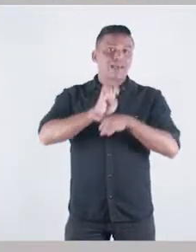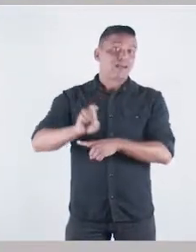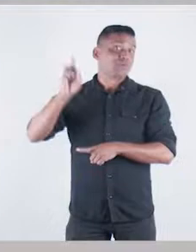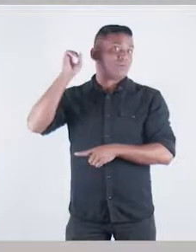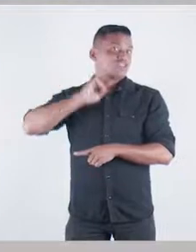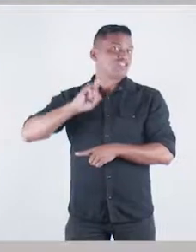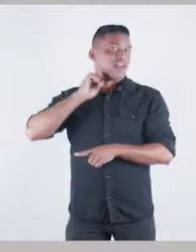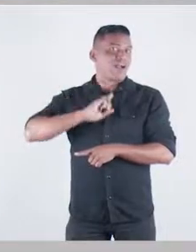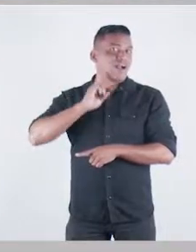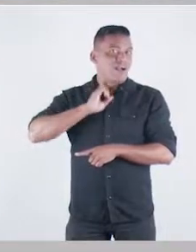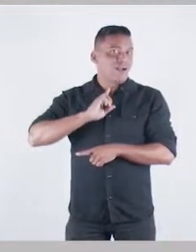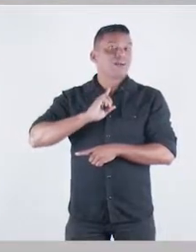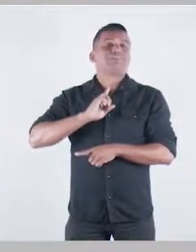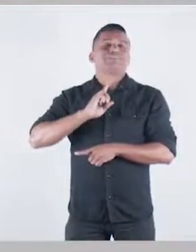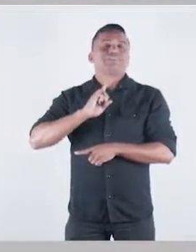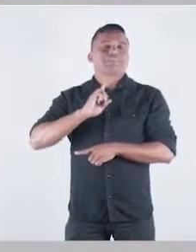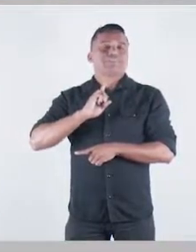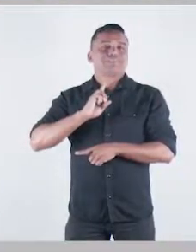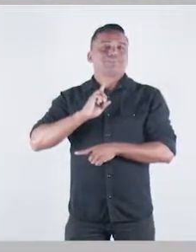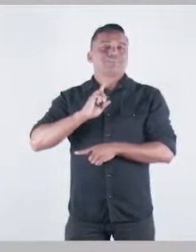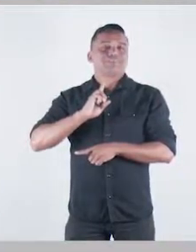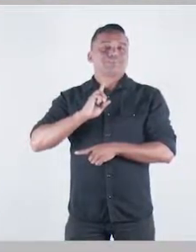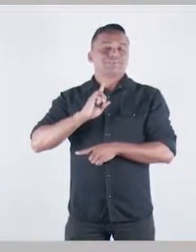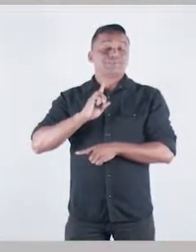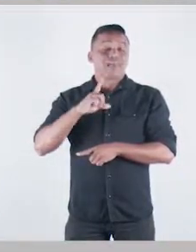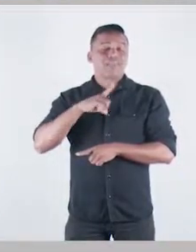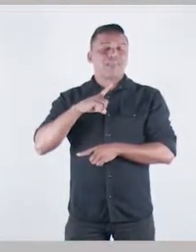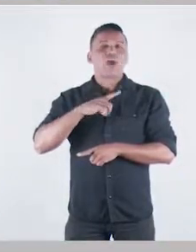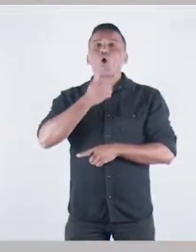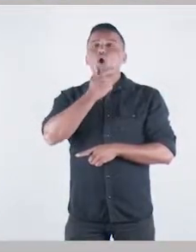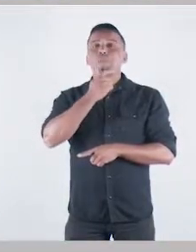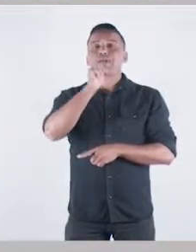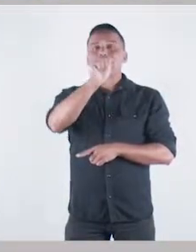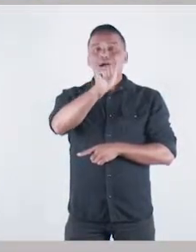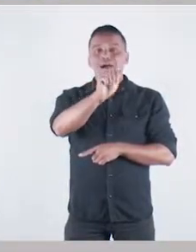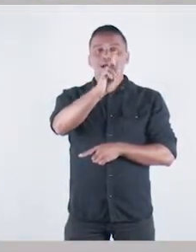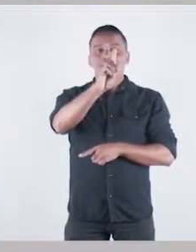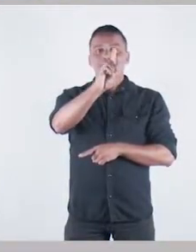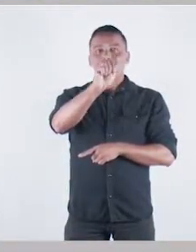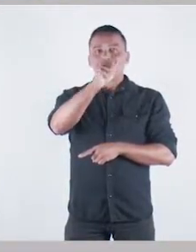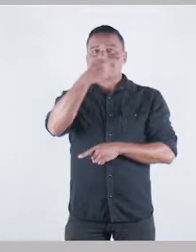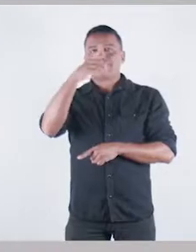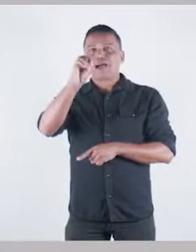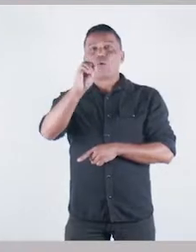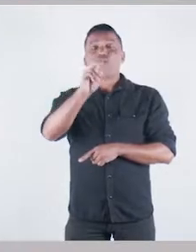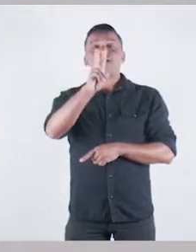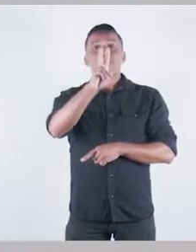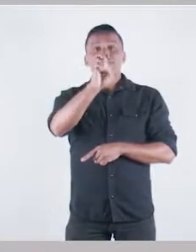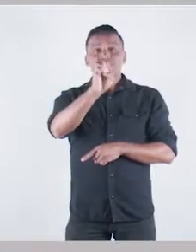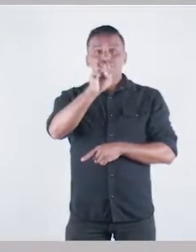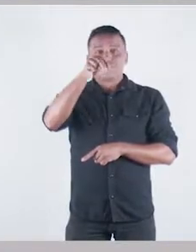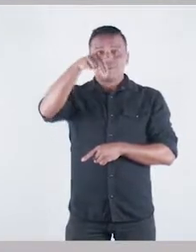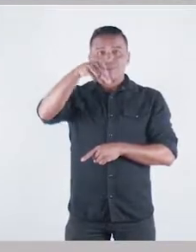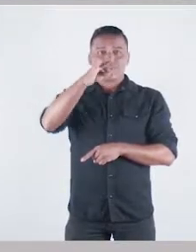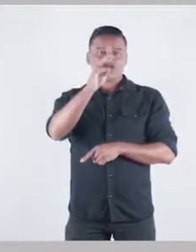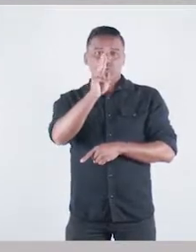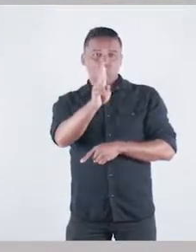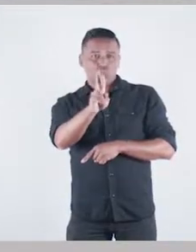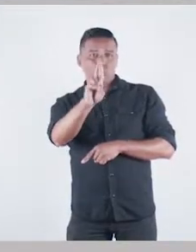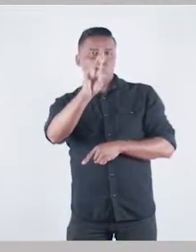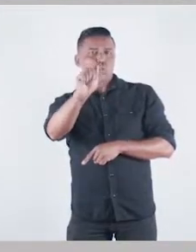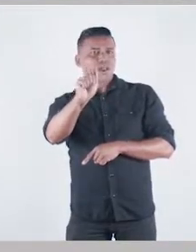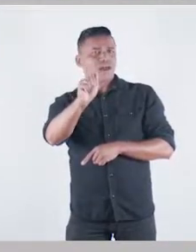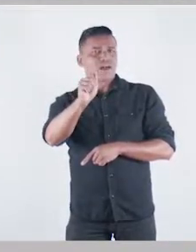destaques era o Adão Ventura, grande companheiro, grande poeta também,